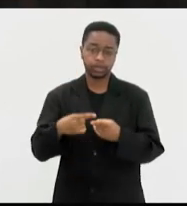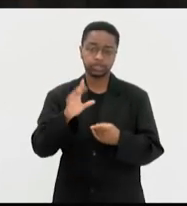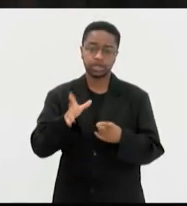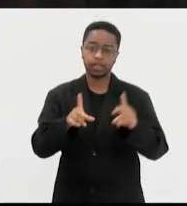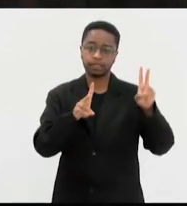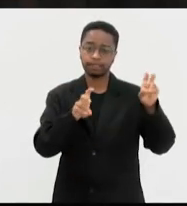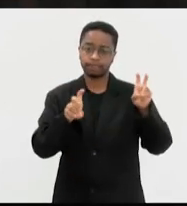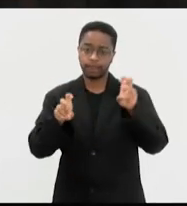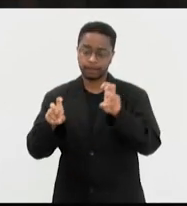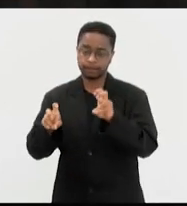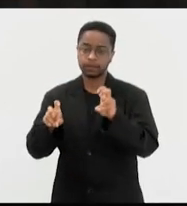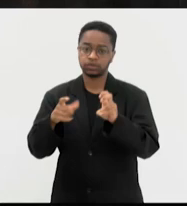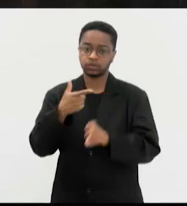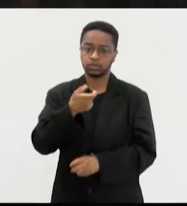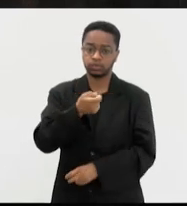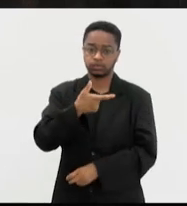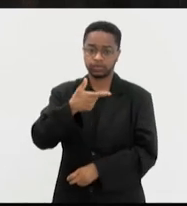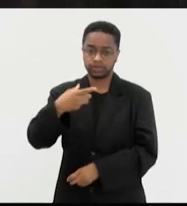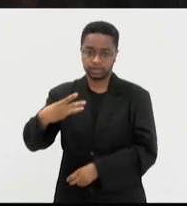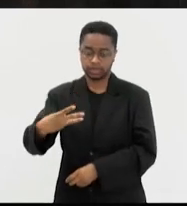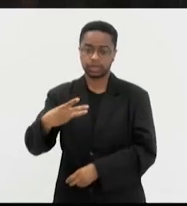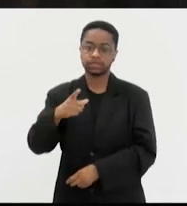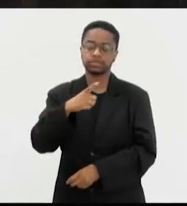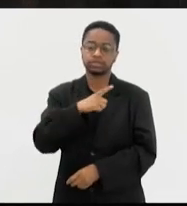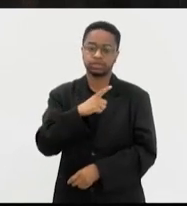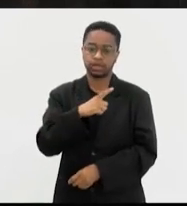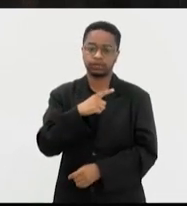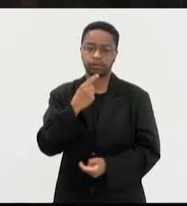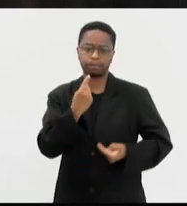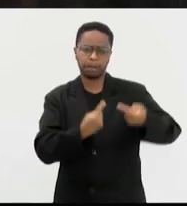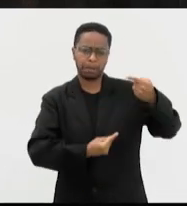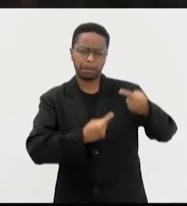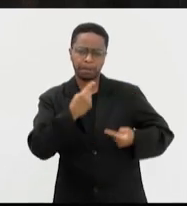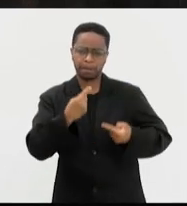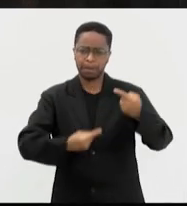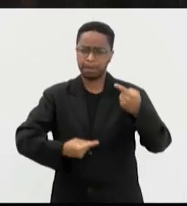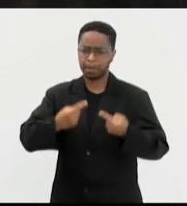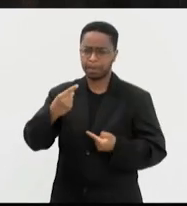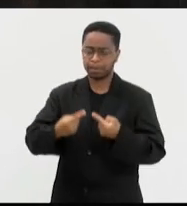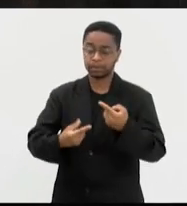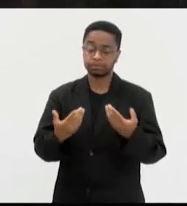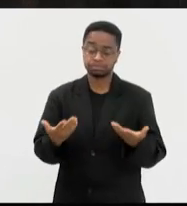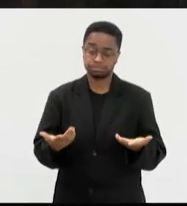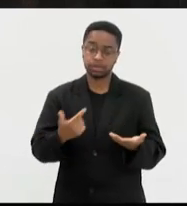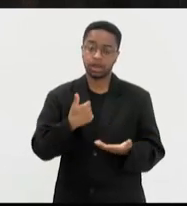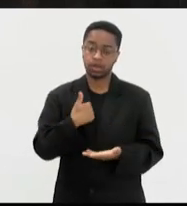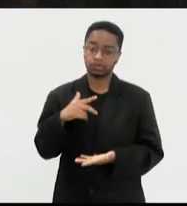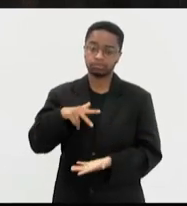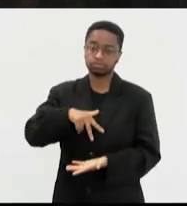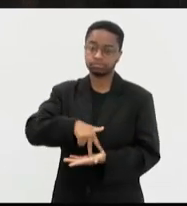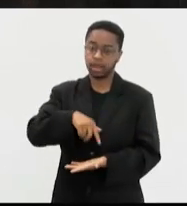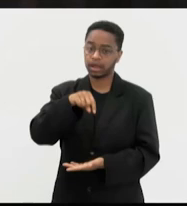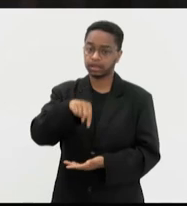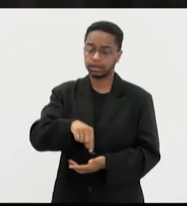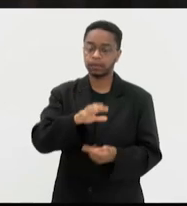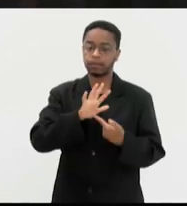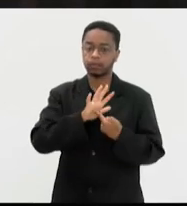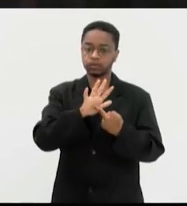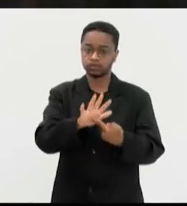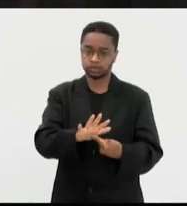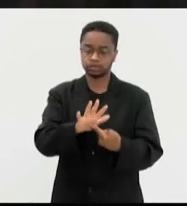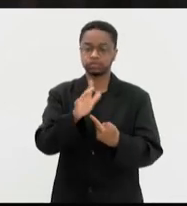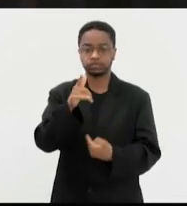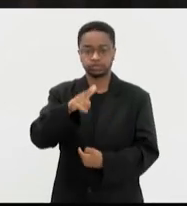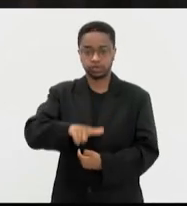23 aqui de uma intensa discussão e eu tô aqui mostrando que apesar